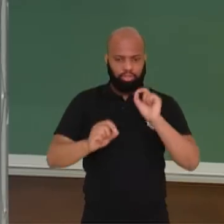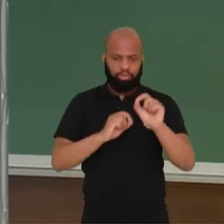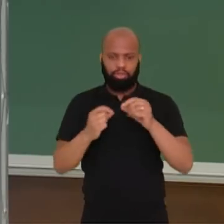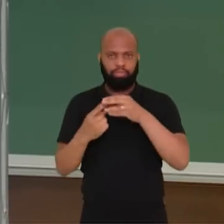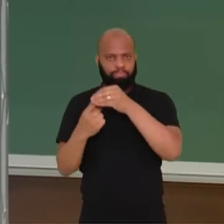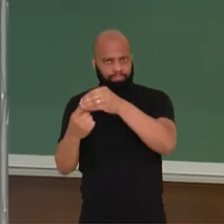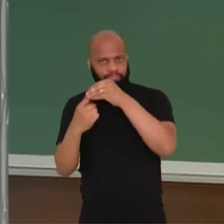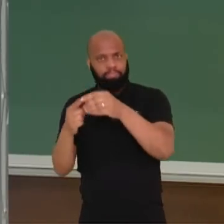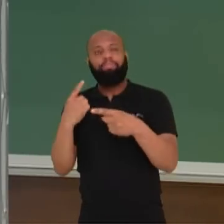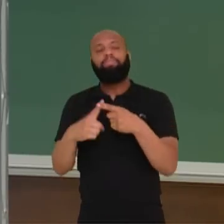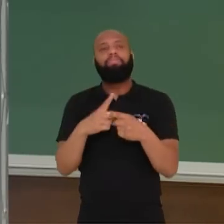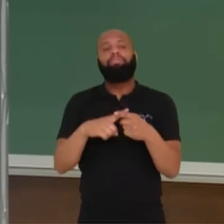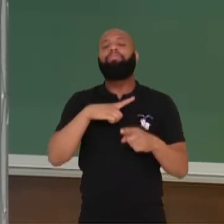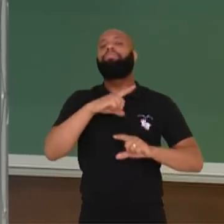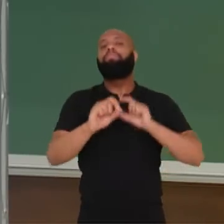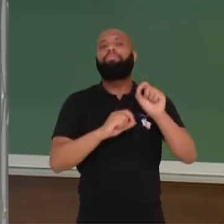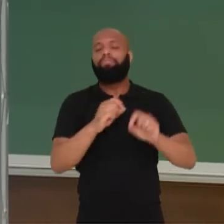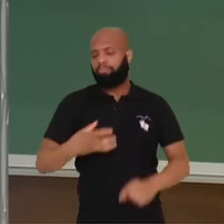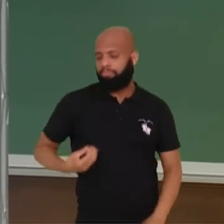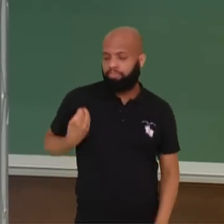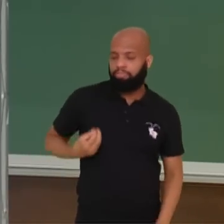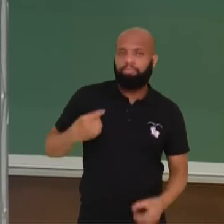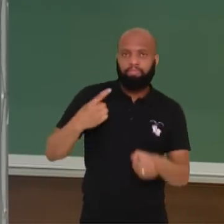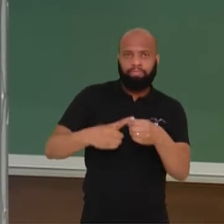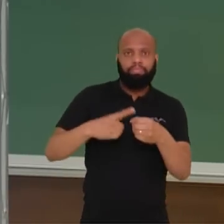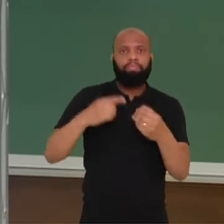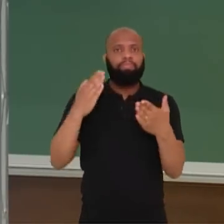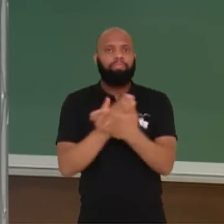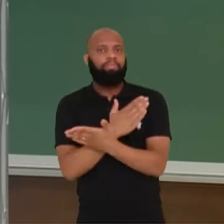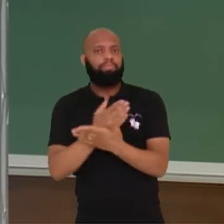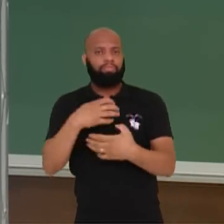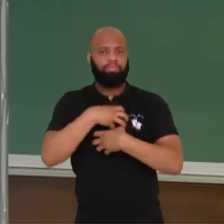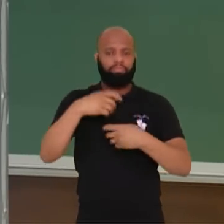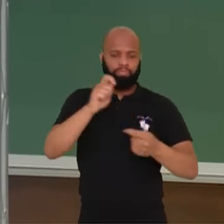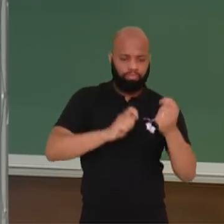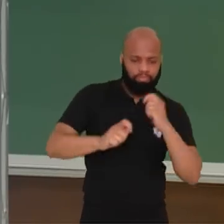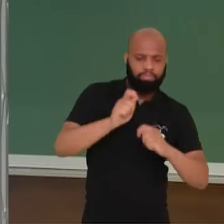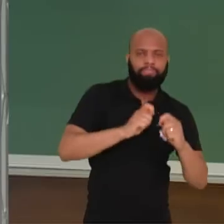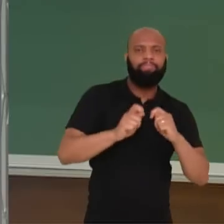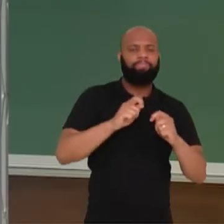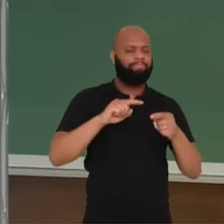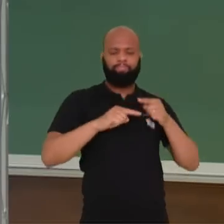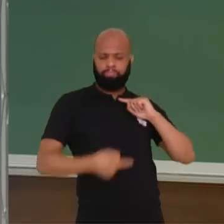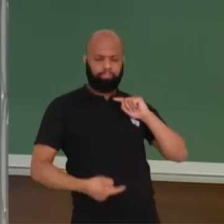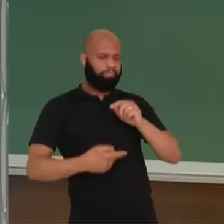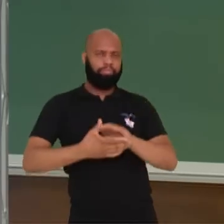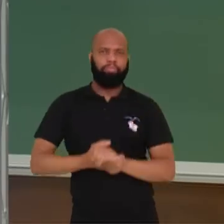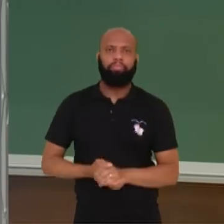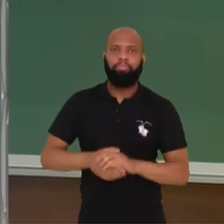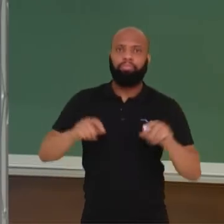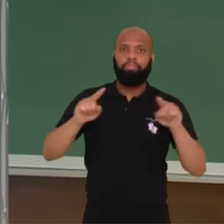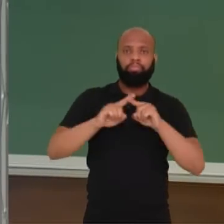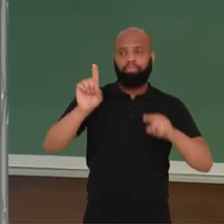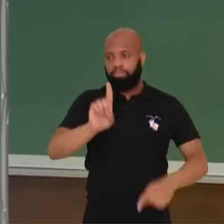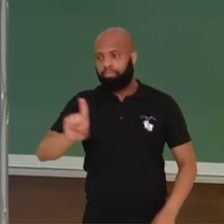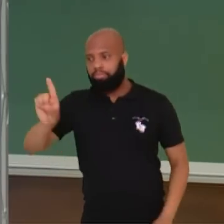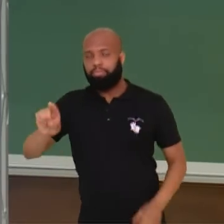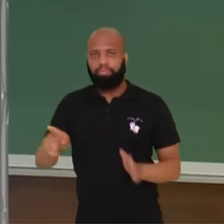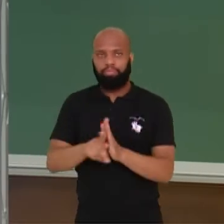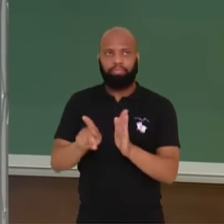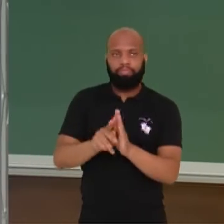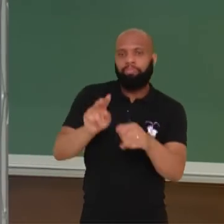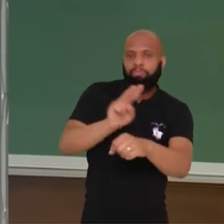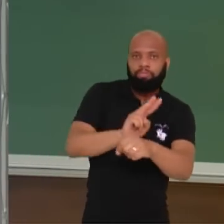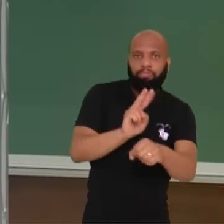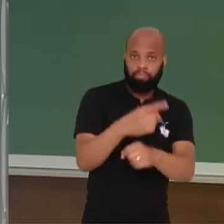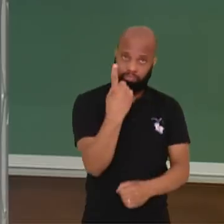unidade, apesar deles viverem em cidades que administrativamente não tinham nada a ver uma com a outra. As divindades políades